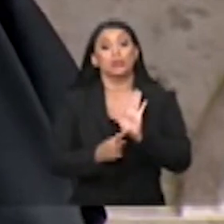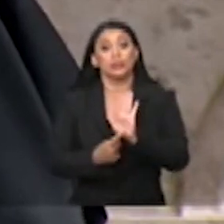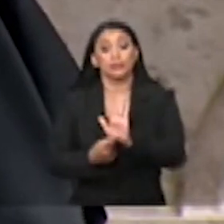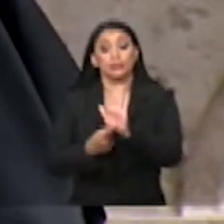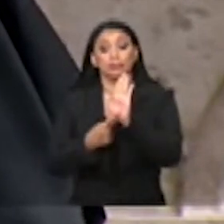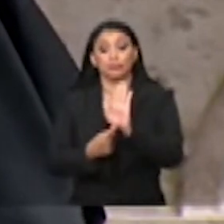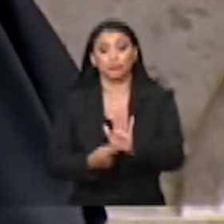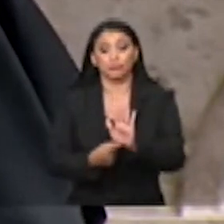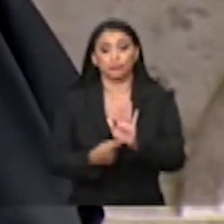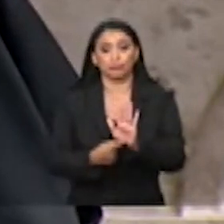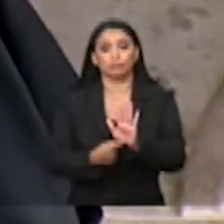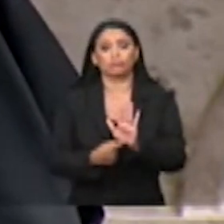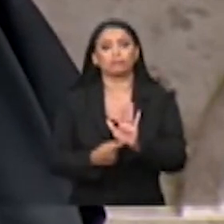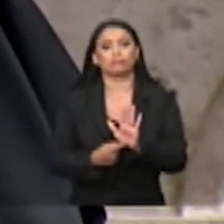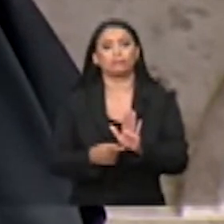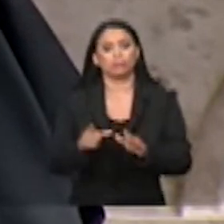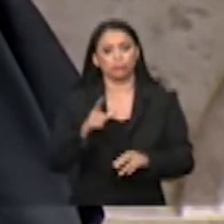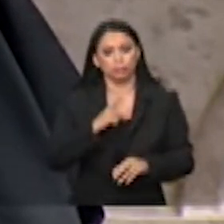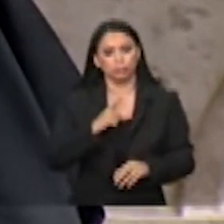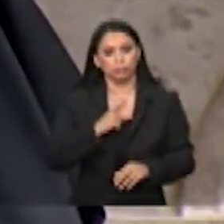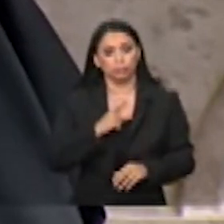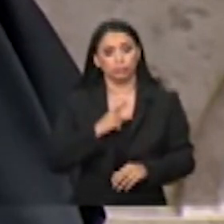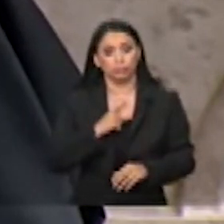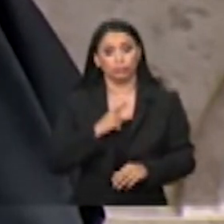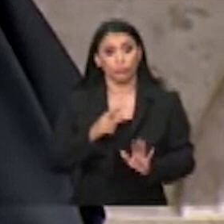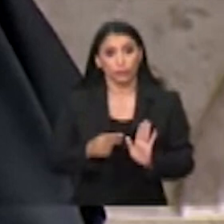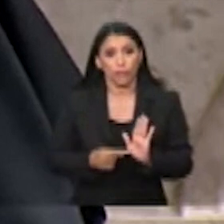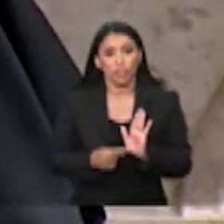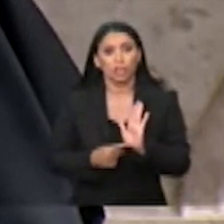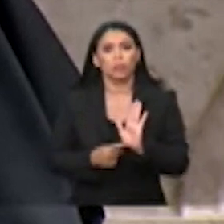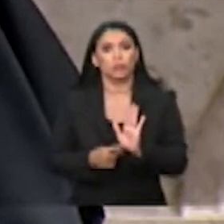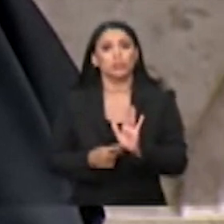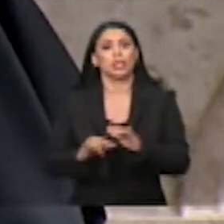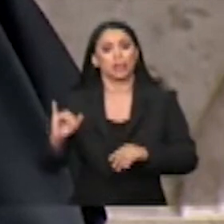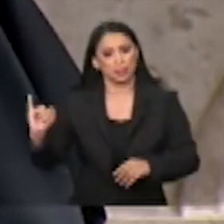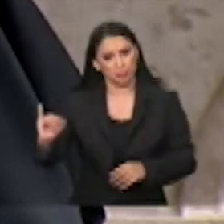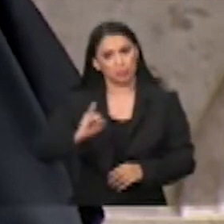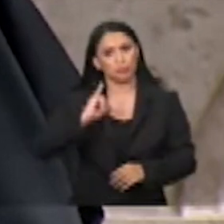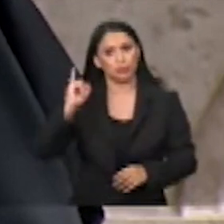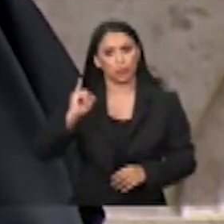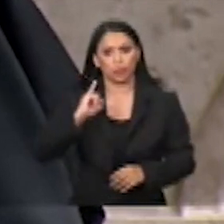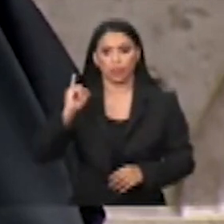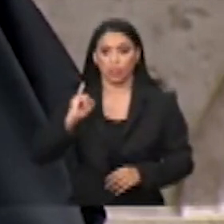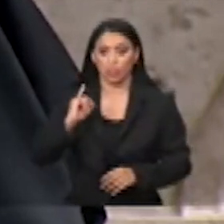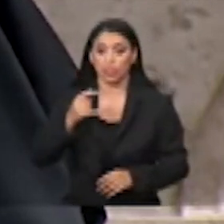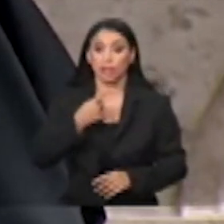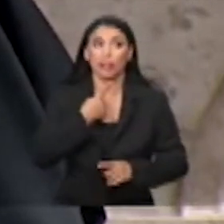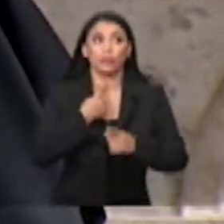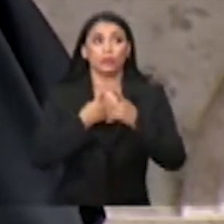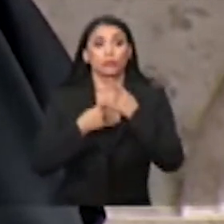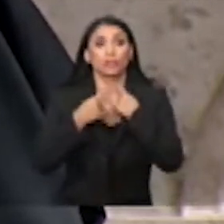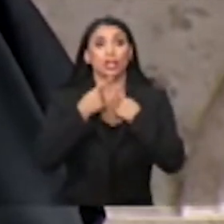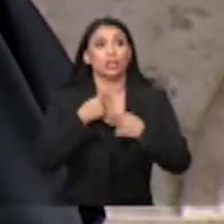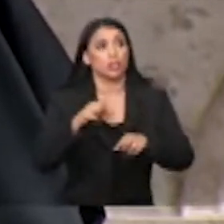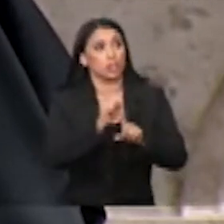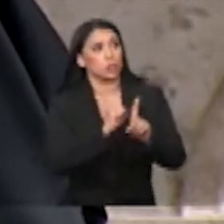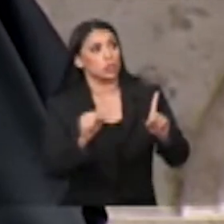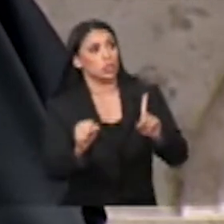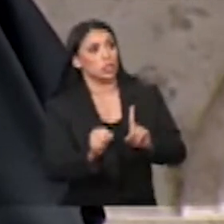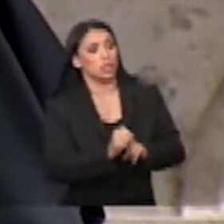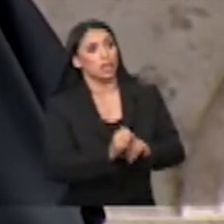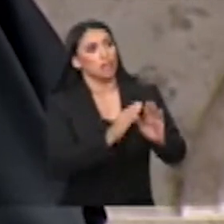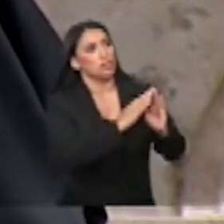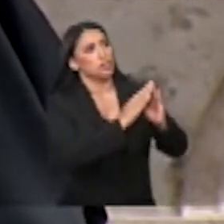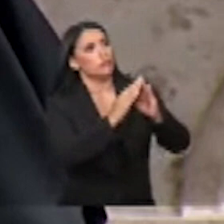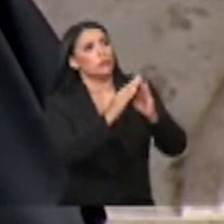oxigenado, impunha o sopro de gente, de rua, de favela, de fábrica,